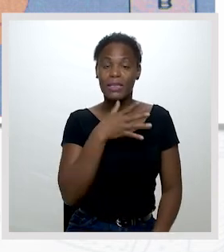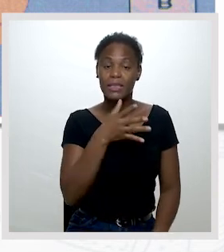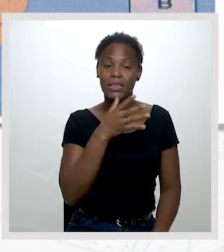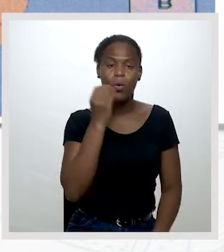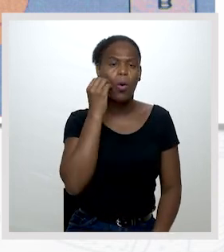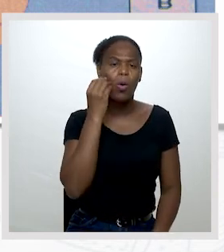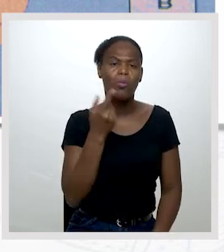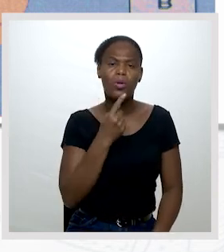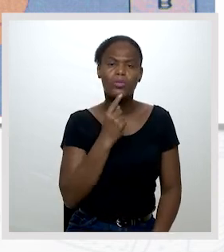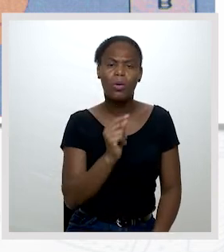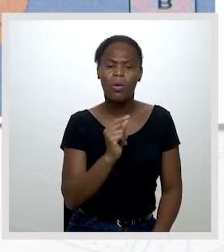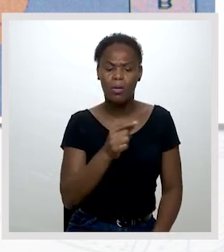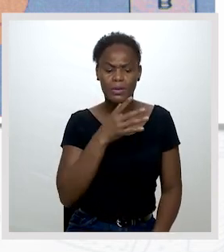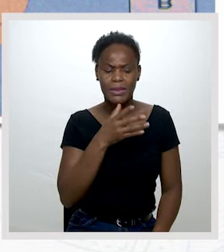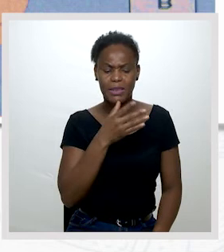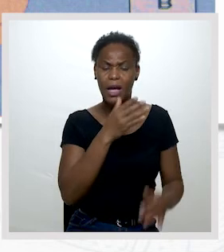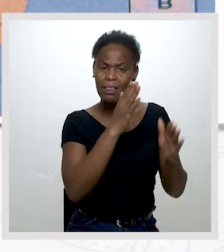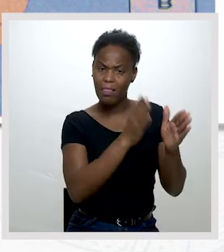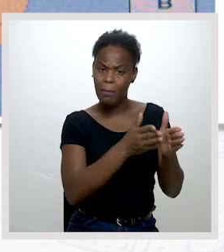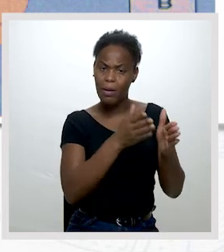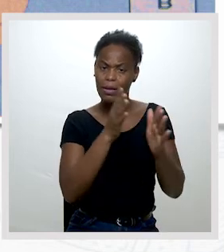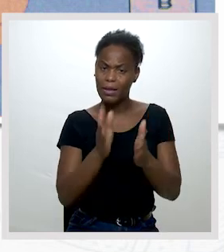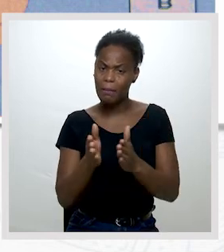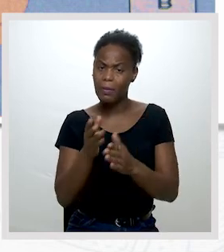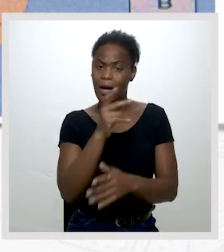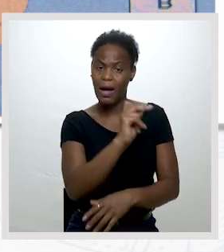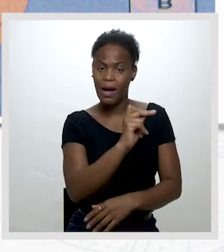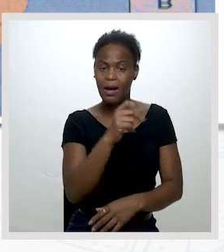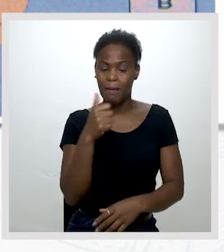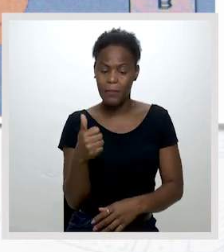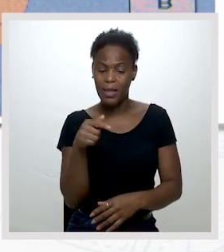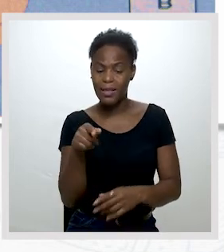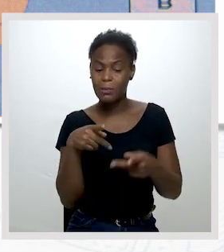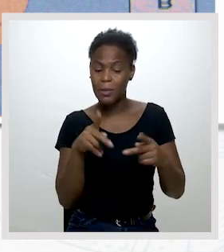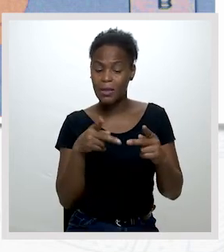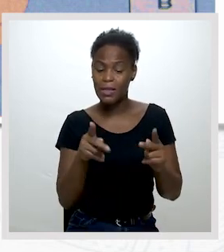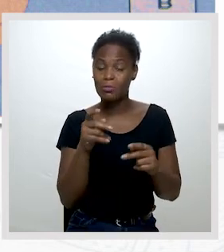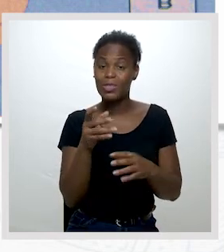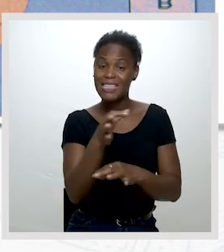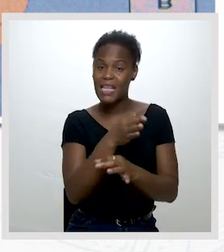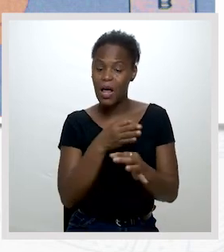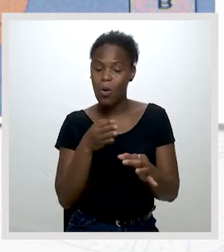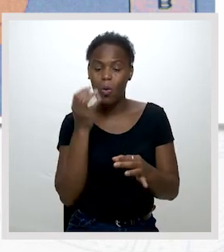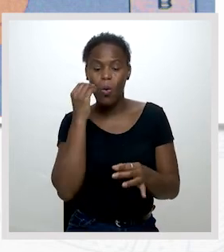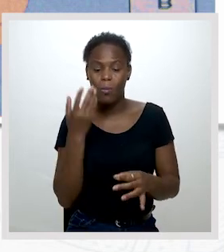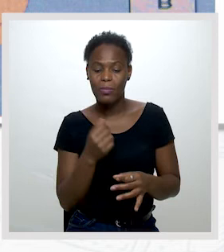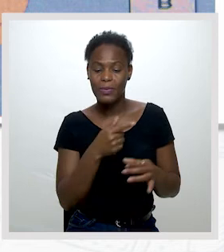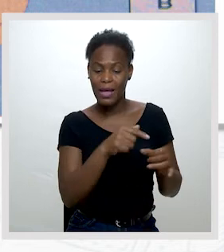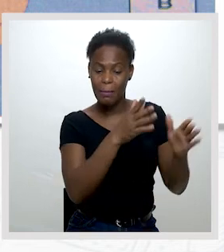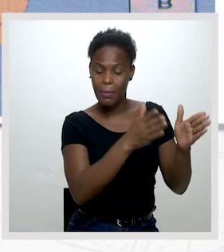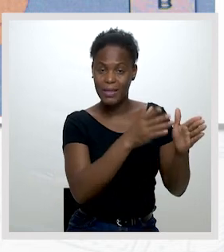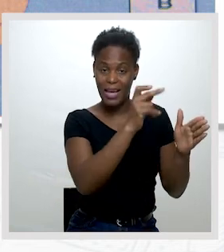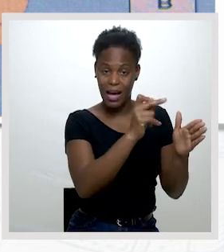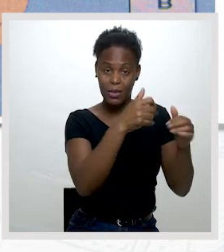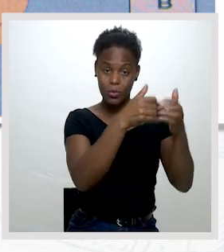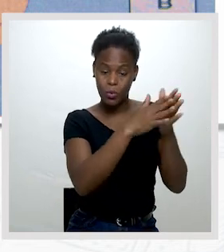se designam as etapas A e B deste mecanismo celular? Vocês têm aqui a etapa A, toda esta etapa